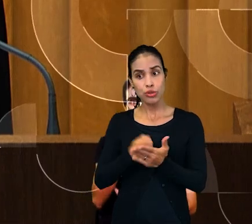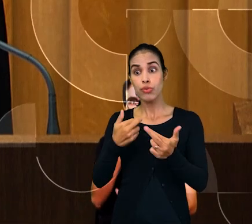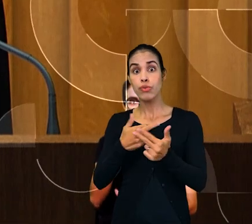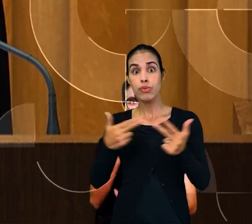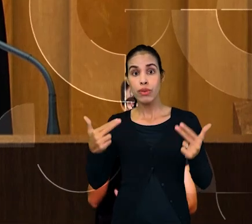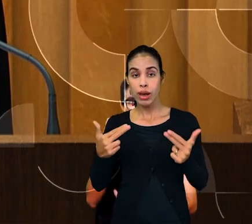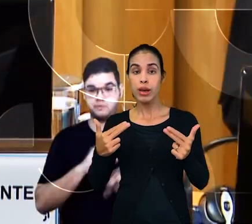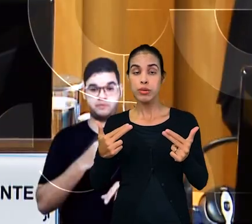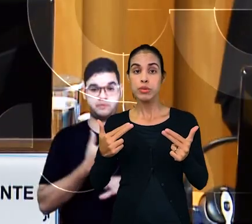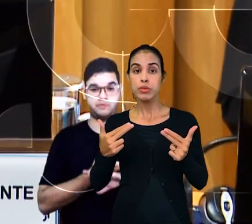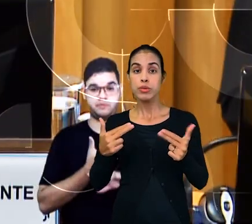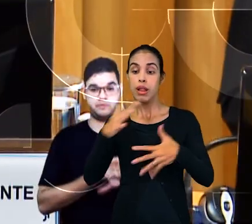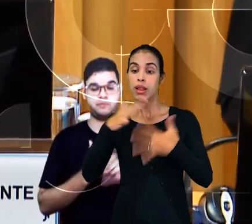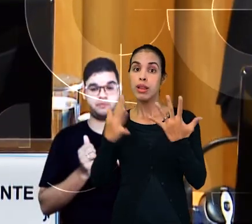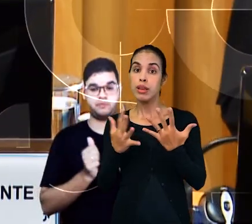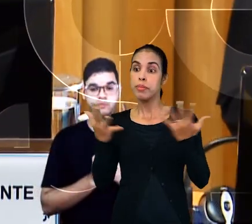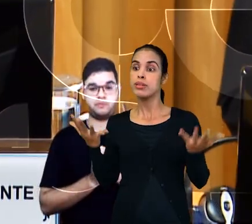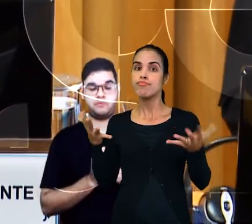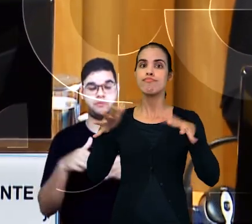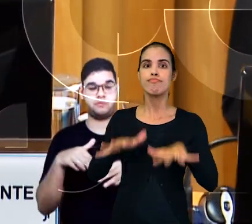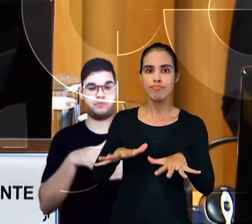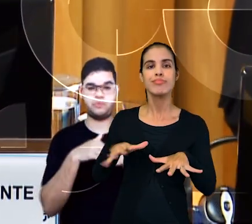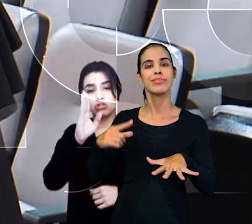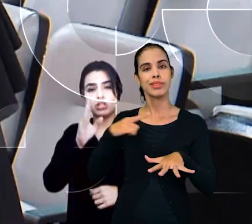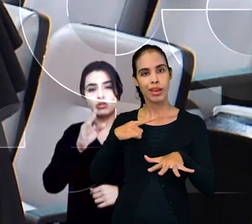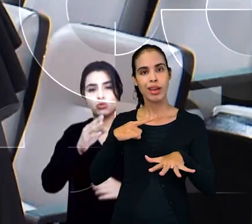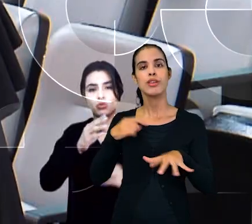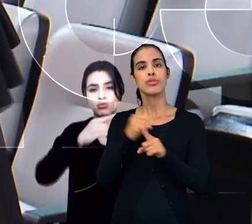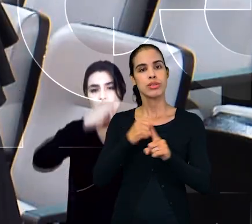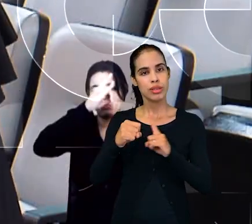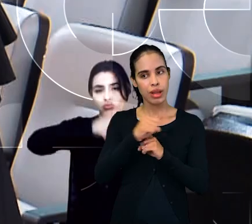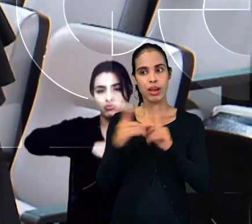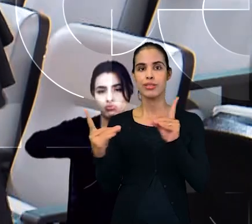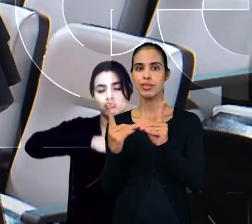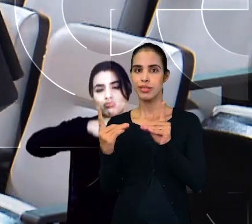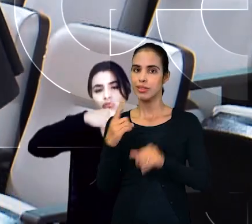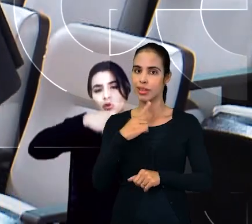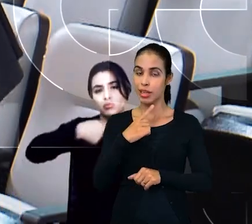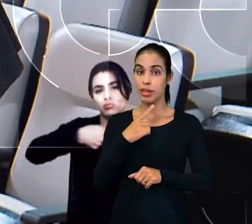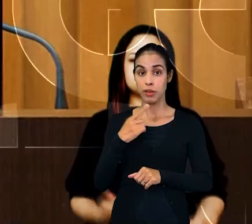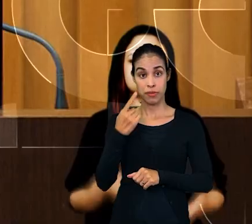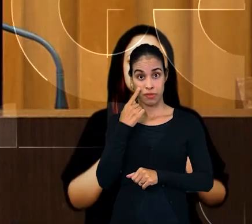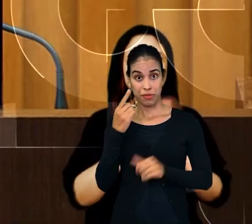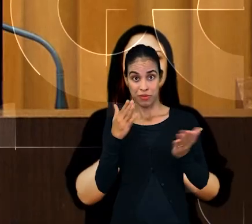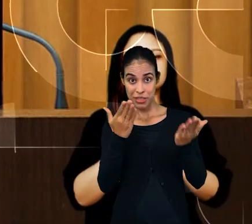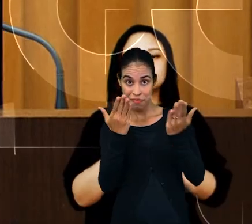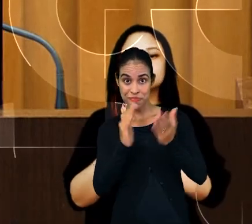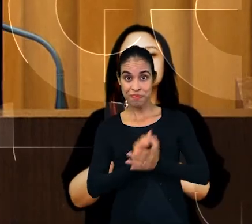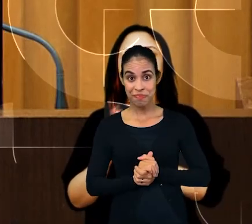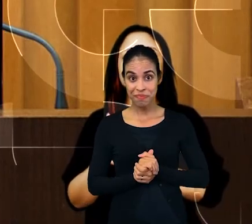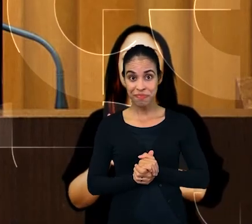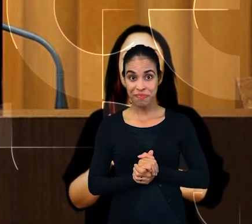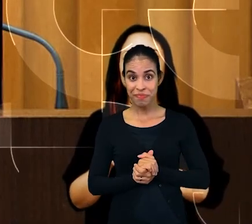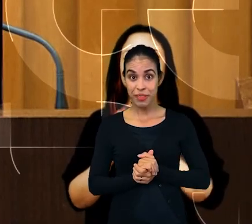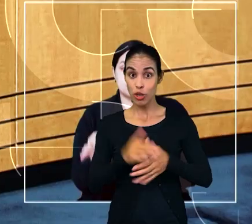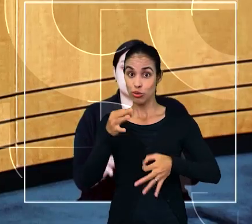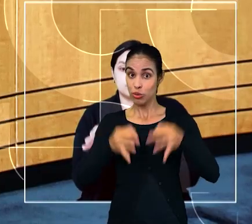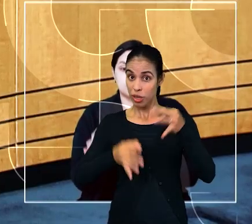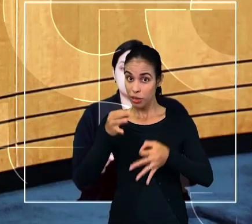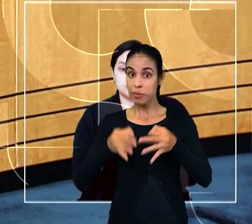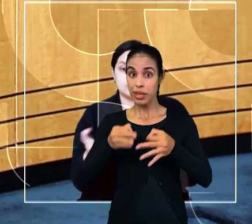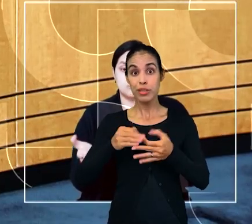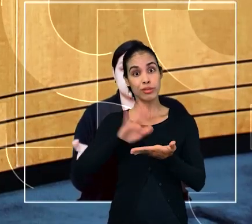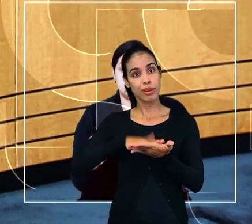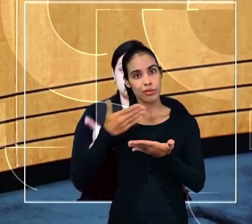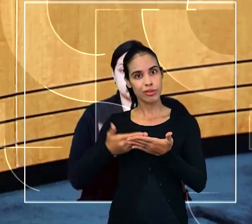diversas medidas foram tomadas para a inclusão de Libras nos serviços oferecidos à sociedade. Todas as sessões de julgamento, por exemplo, contam